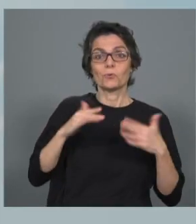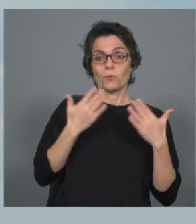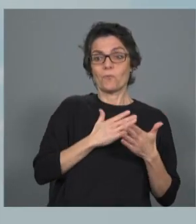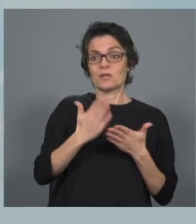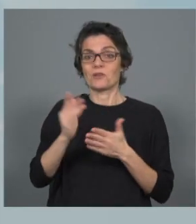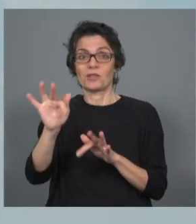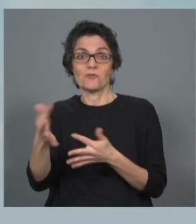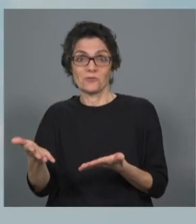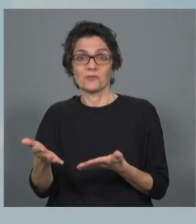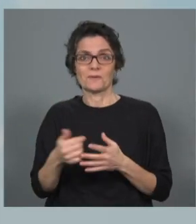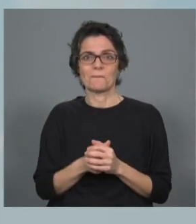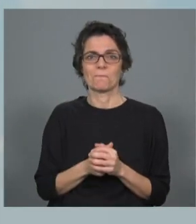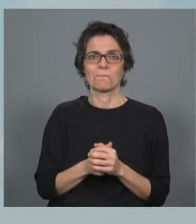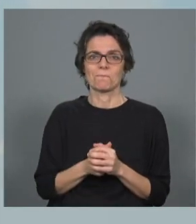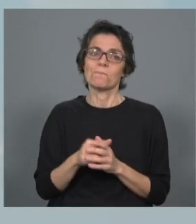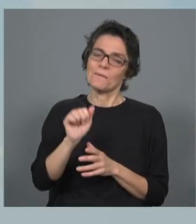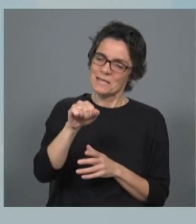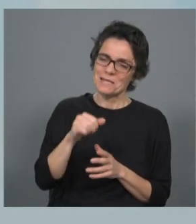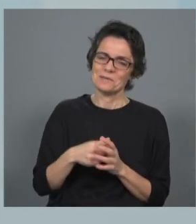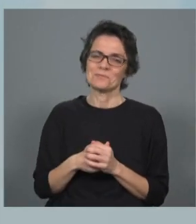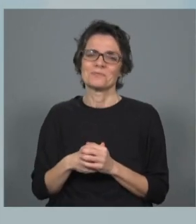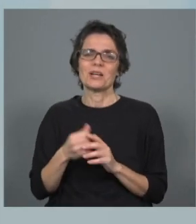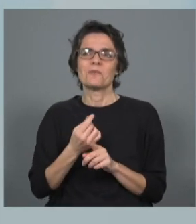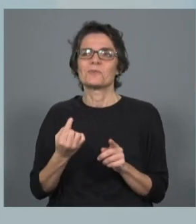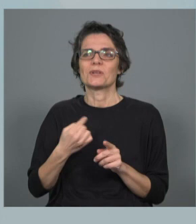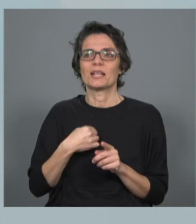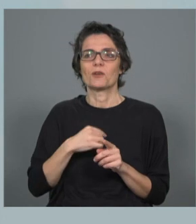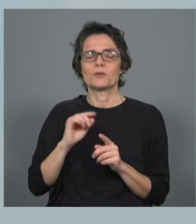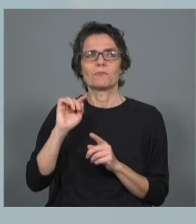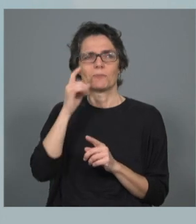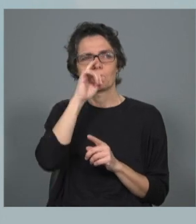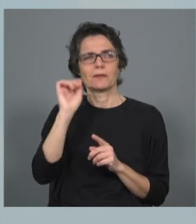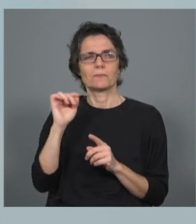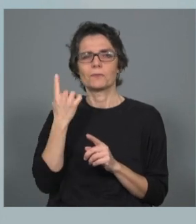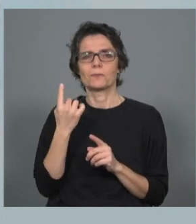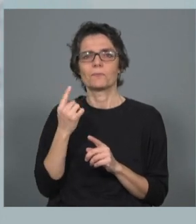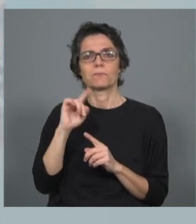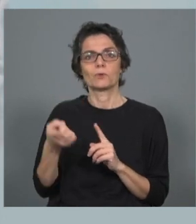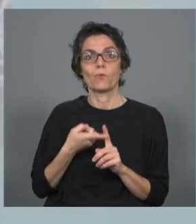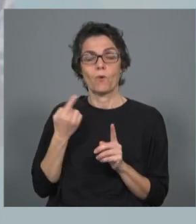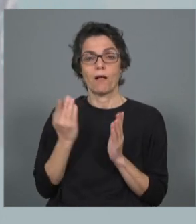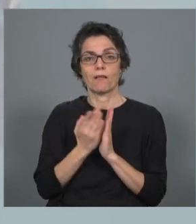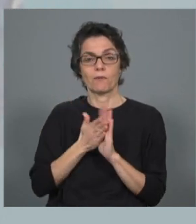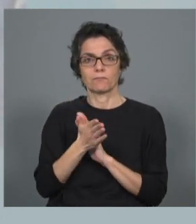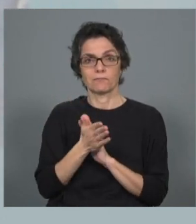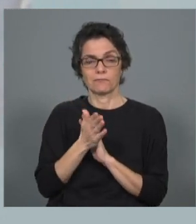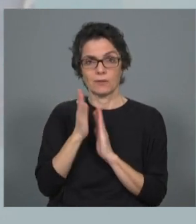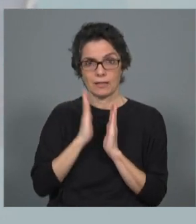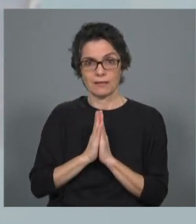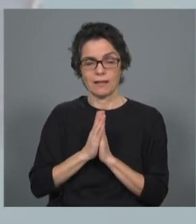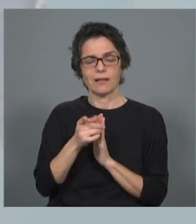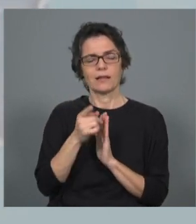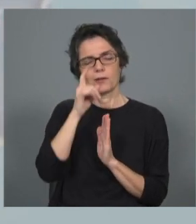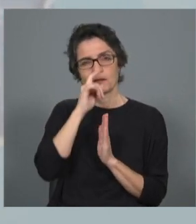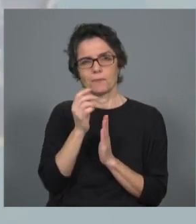outras ideias. Parece-me que sim. Eu tive a oportunidade no primeiro ano em que estive no seminário, no ano propedêutico, de fazer a